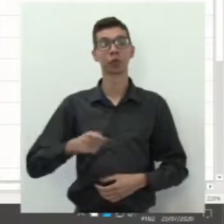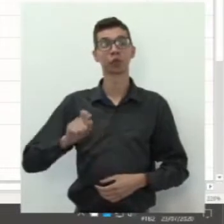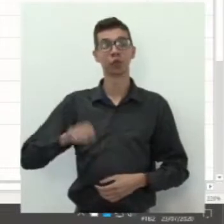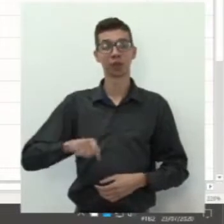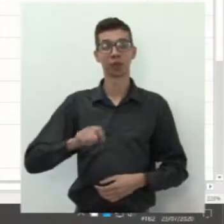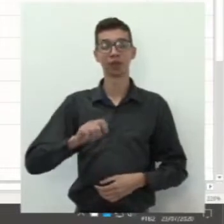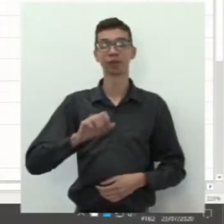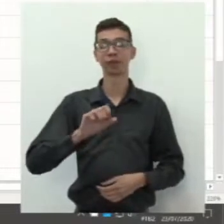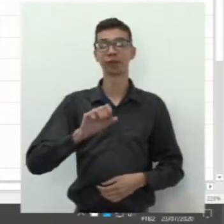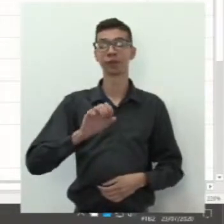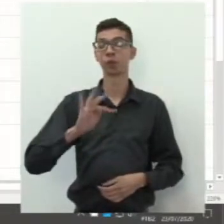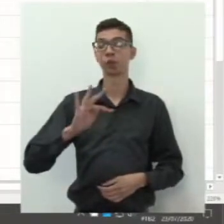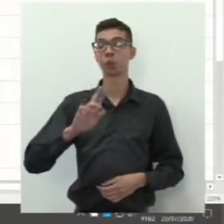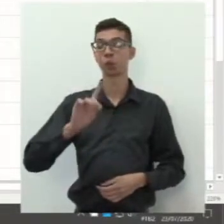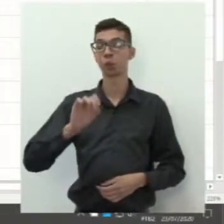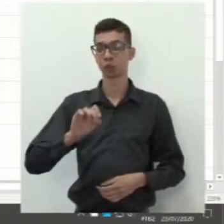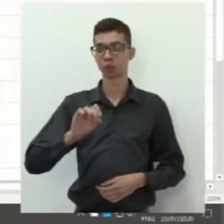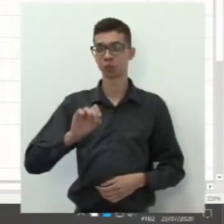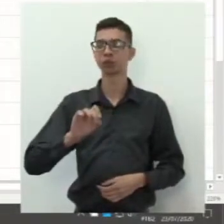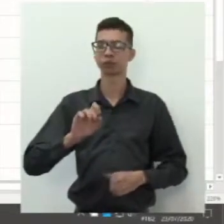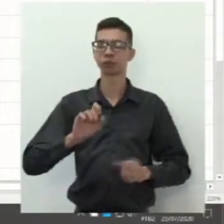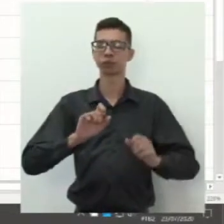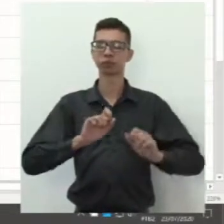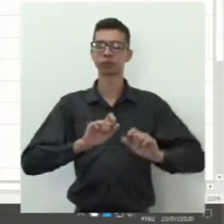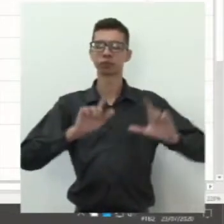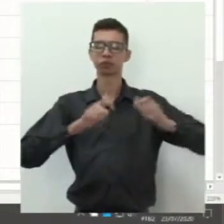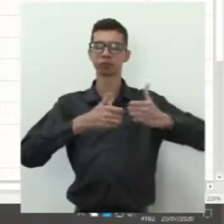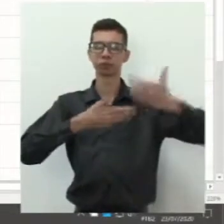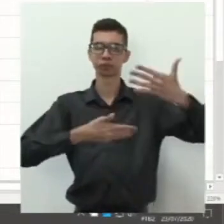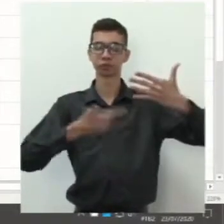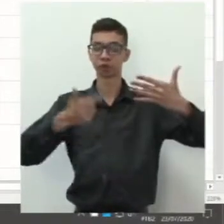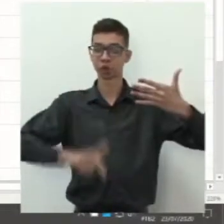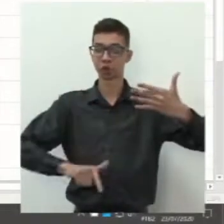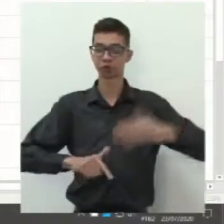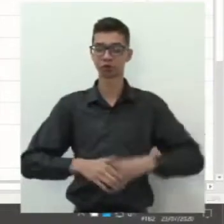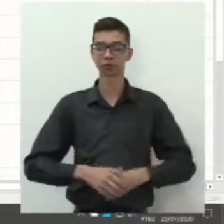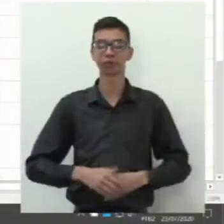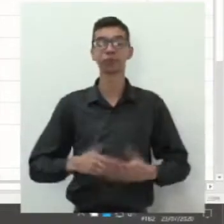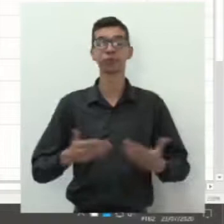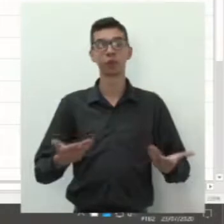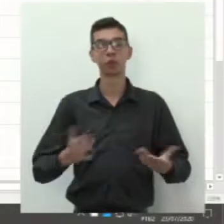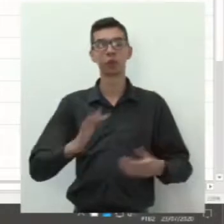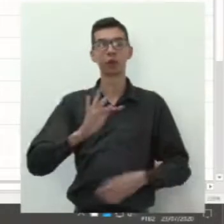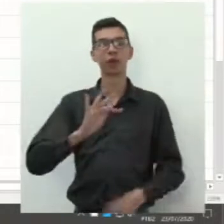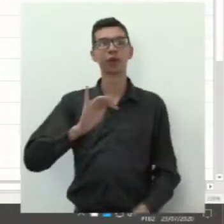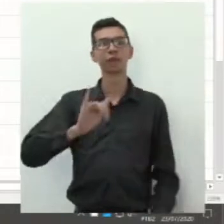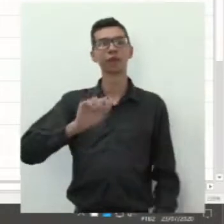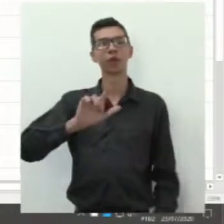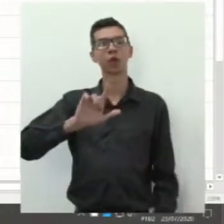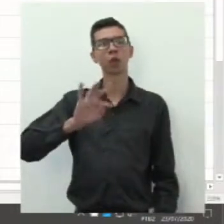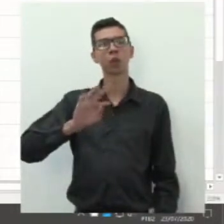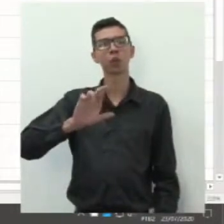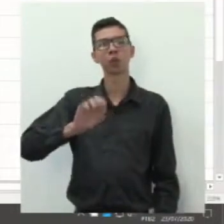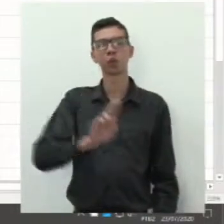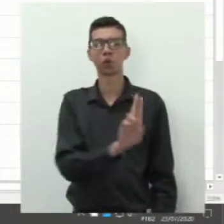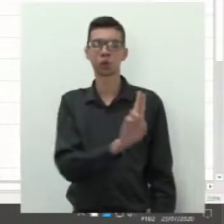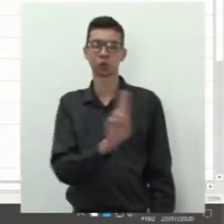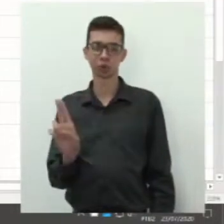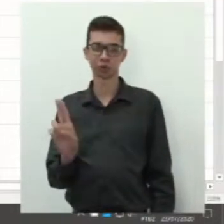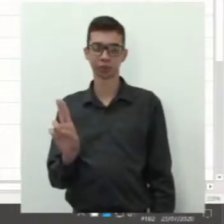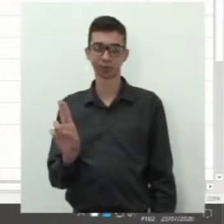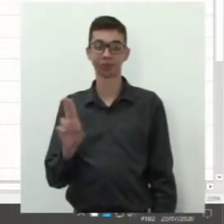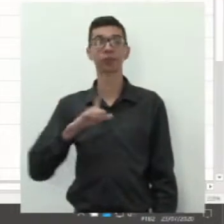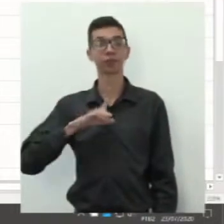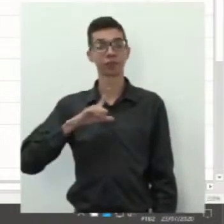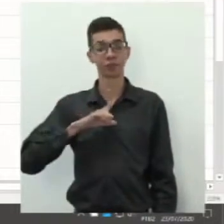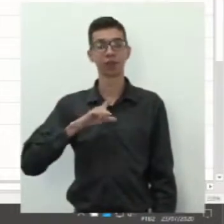tanto nessa coluna como nessa. Então, o filtro, ele coloca um filtro para mim, ele coloca essa setinha em todas as